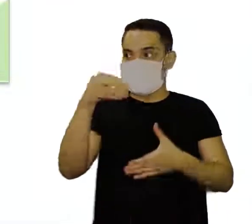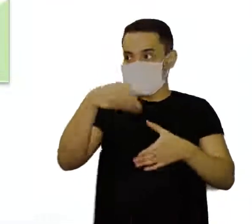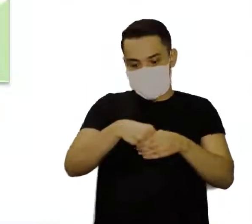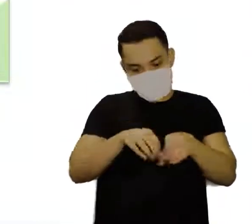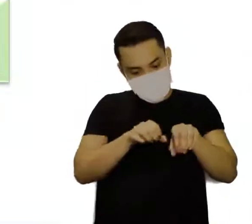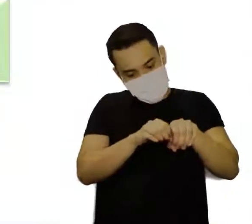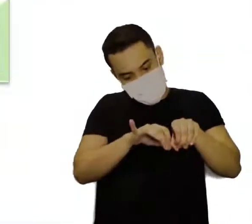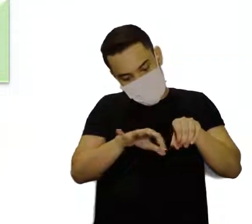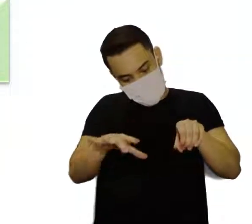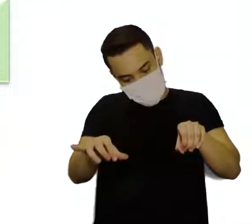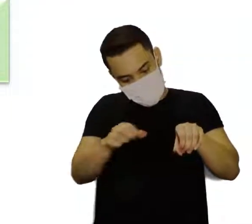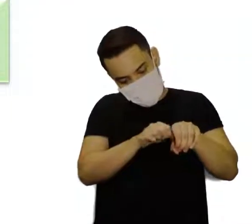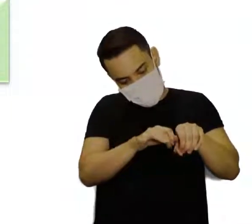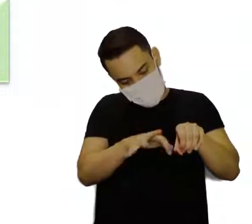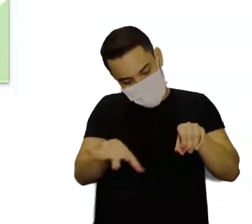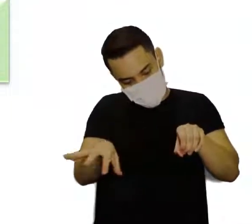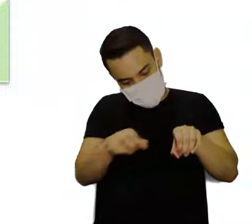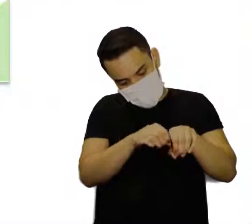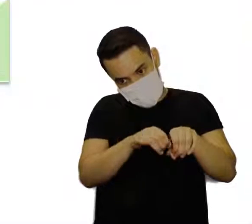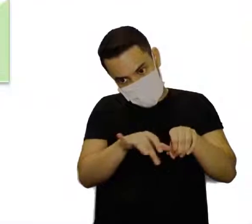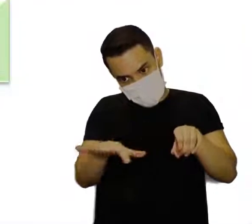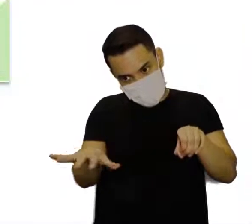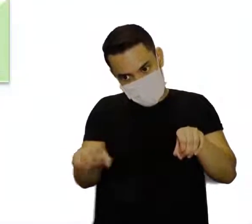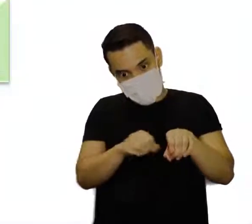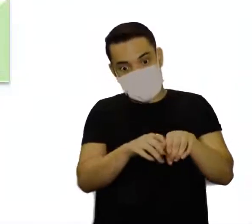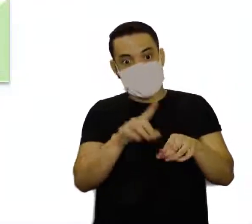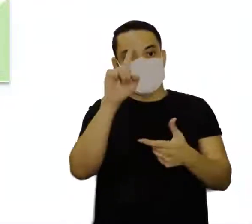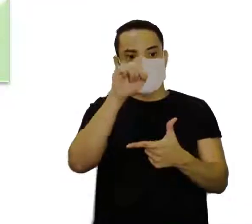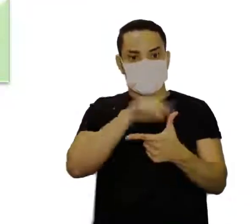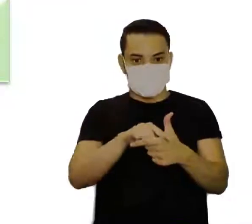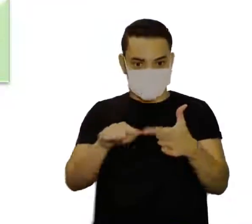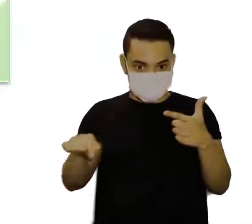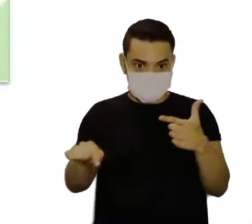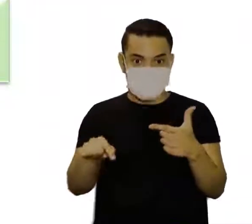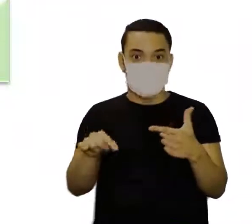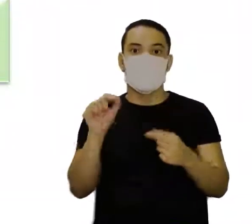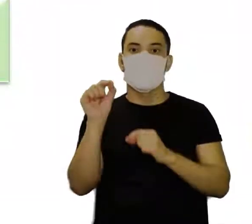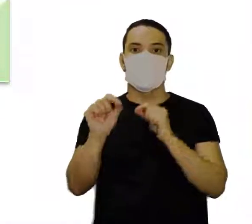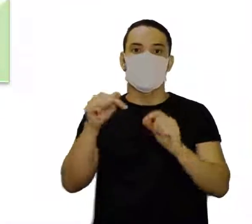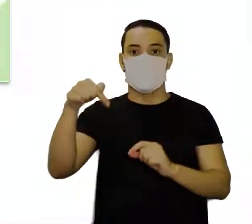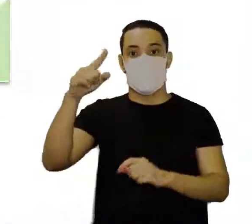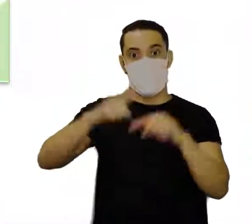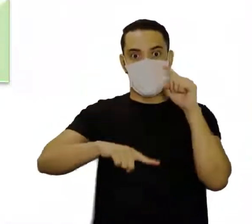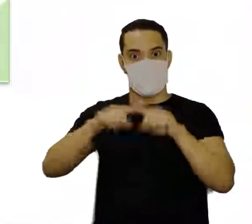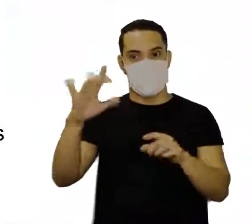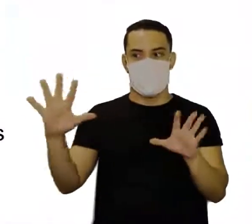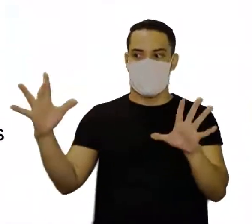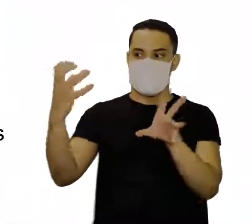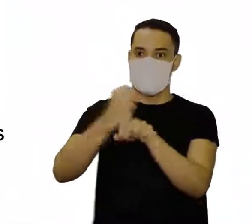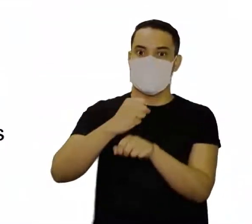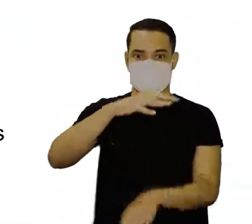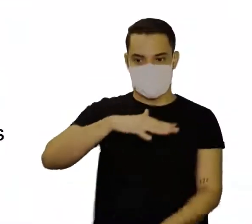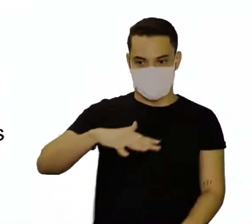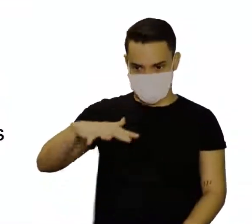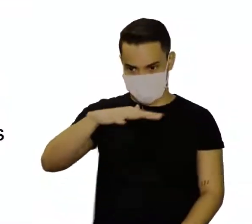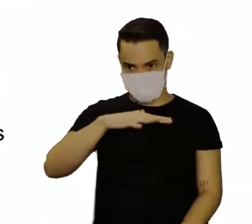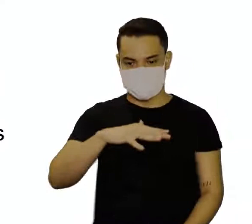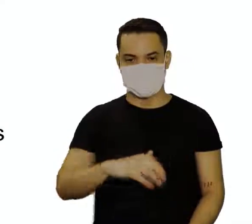ali utilizando e dividido pelo valor da carga. Isso, no caso, é a definição de tensão.